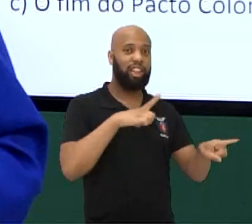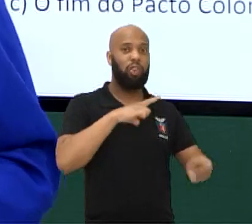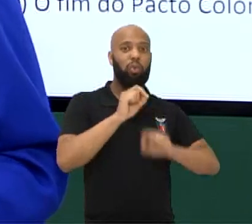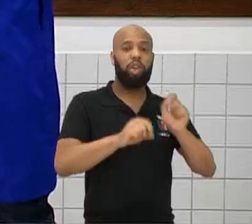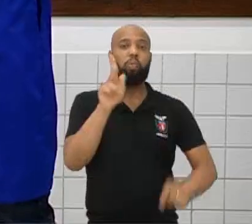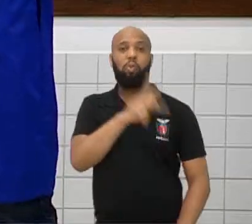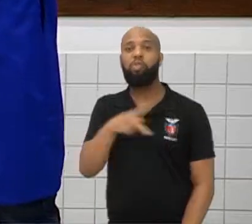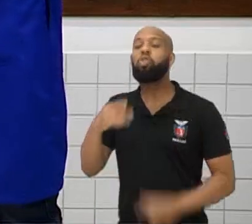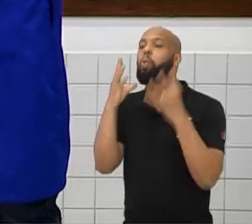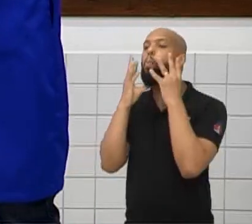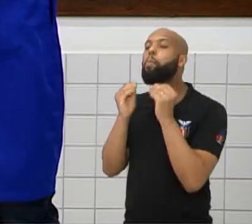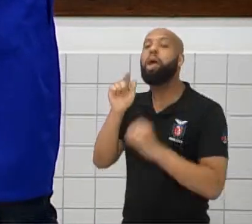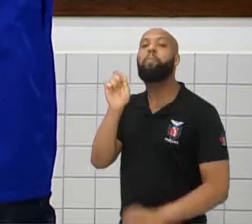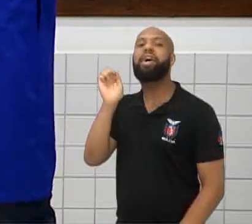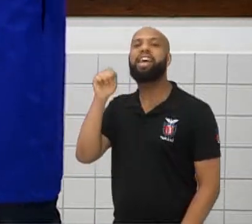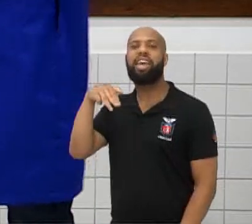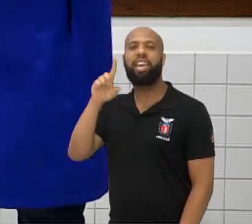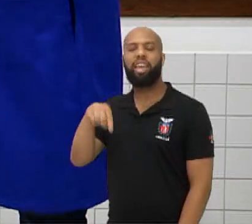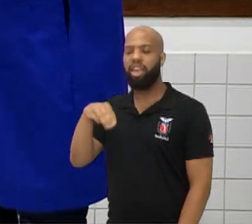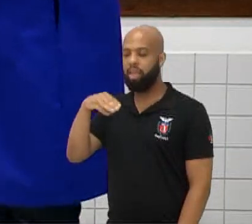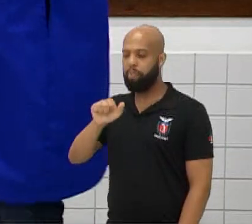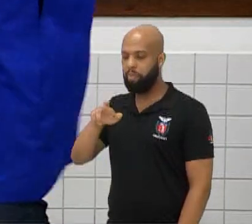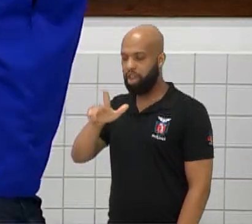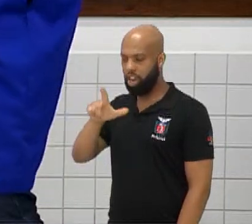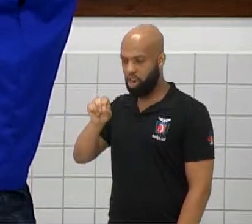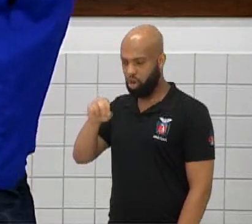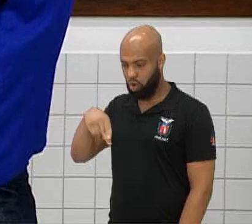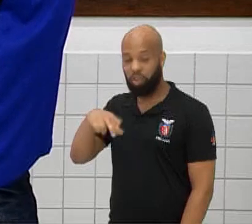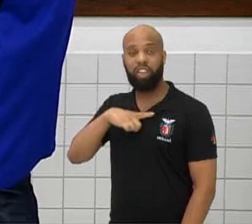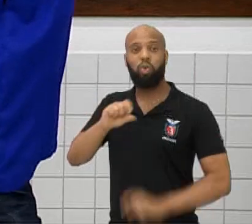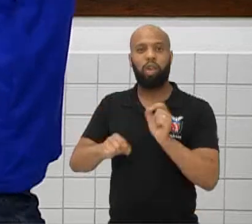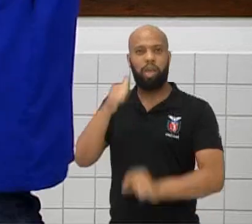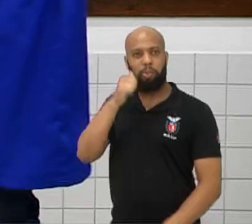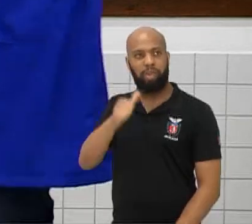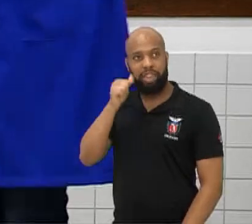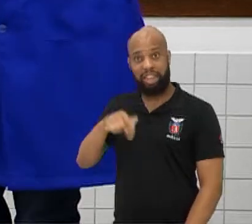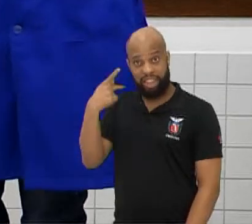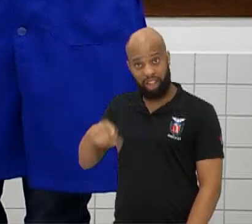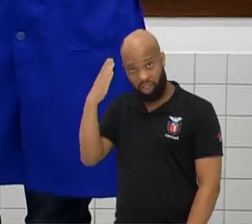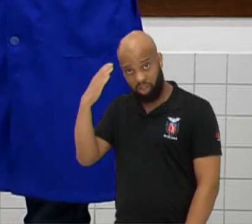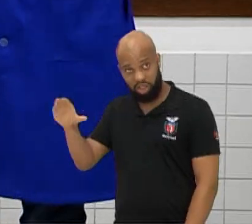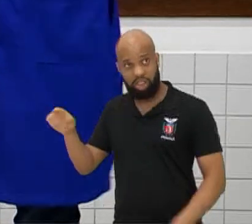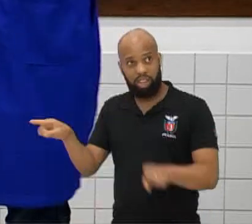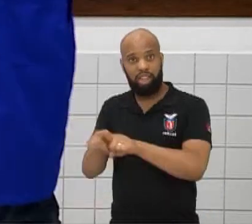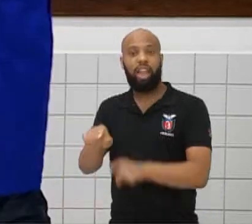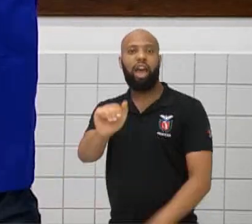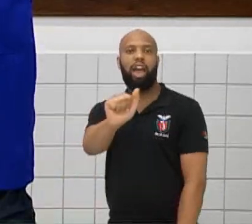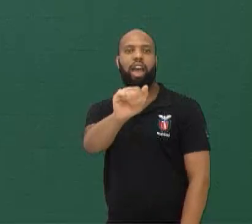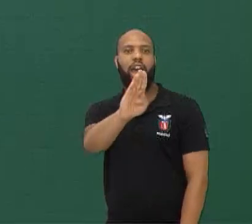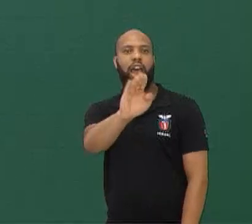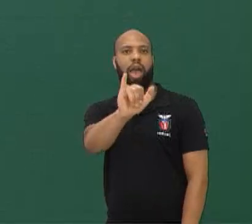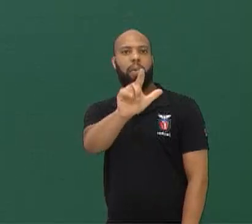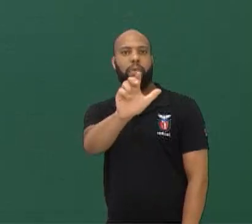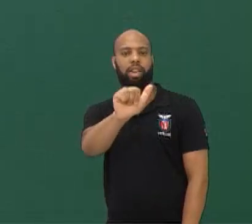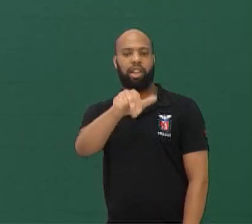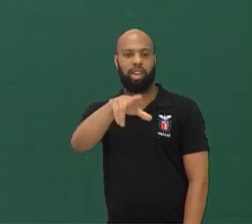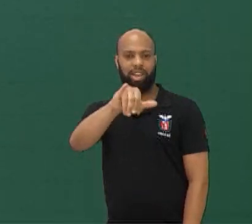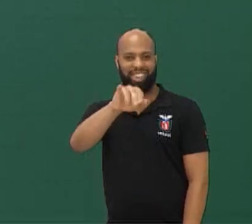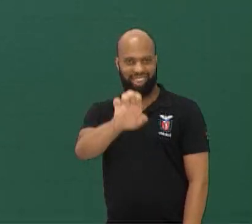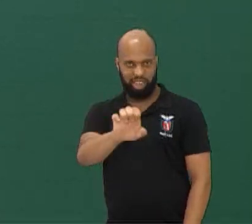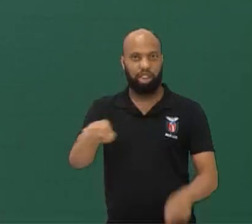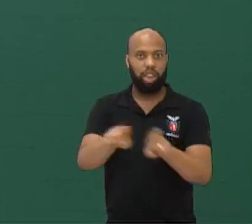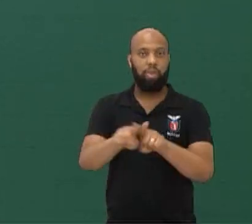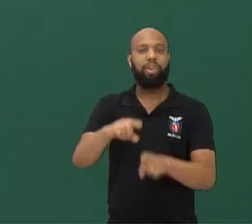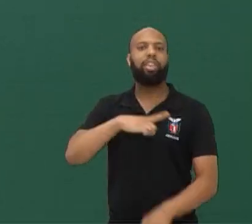de perceber. Boa. Ó, a Abilaine, do Colégio Estadual Guilherme Pereira Neto de Curitiba. Abraço, Abilaine. E